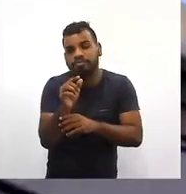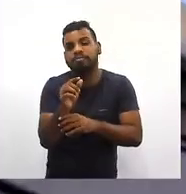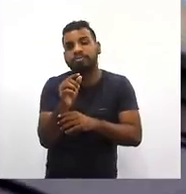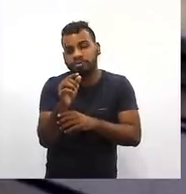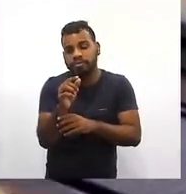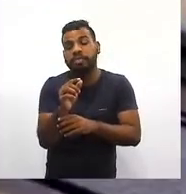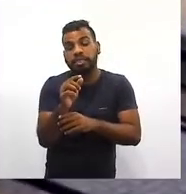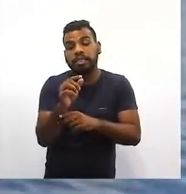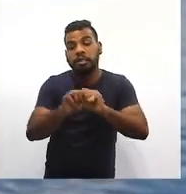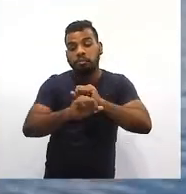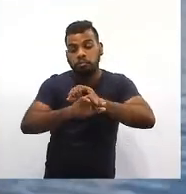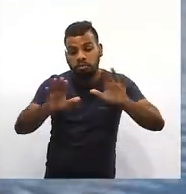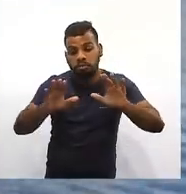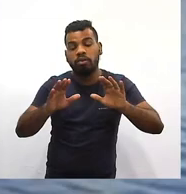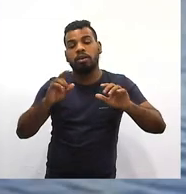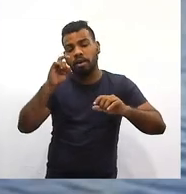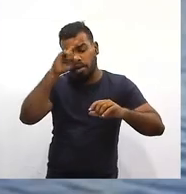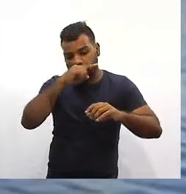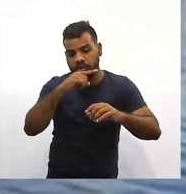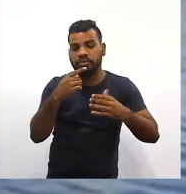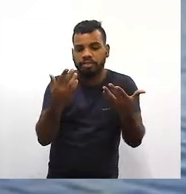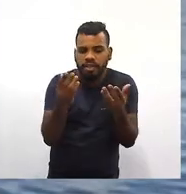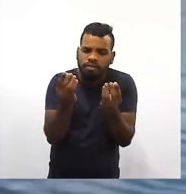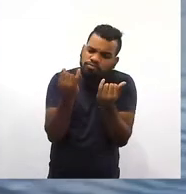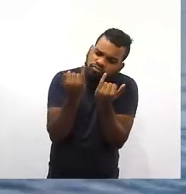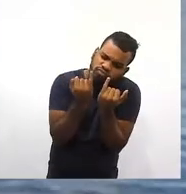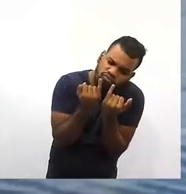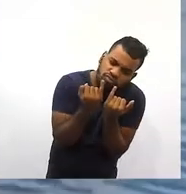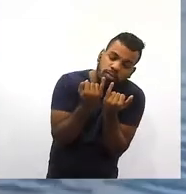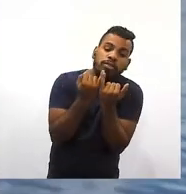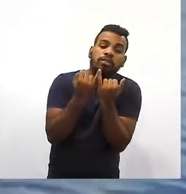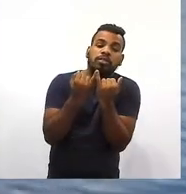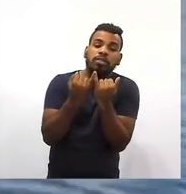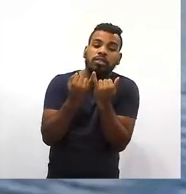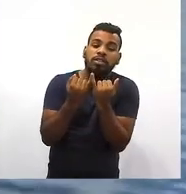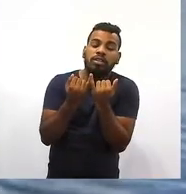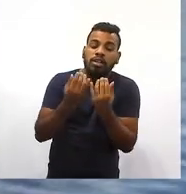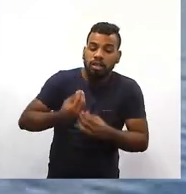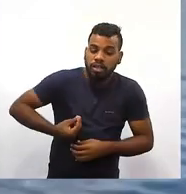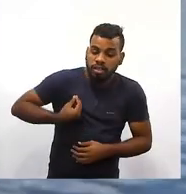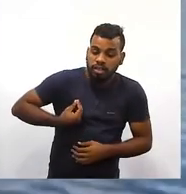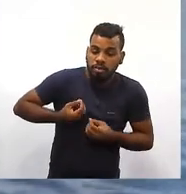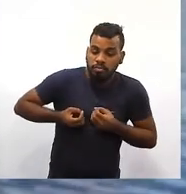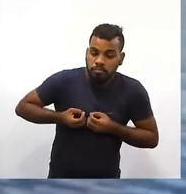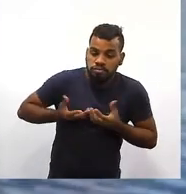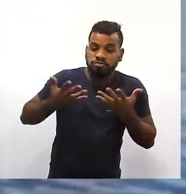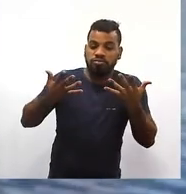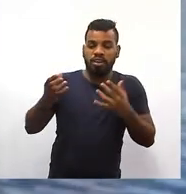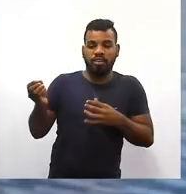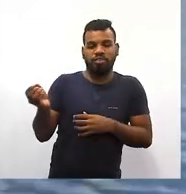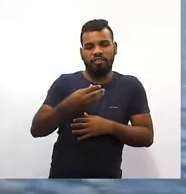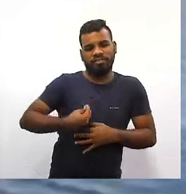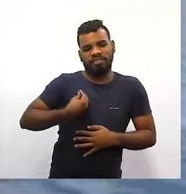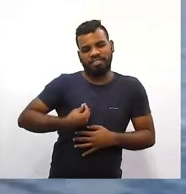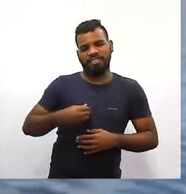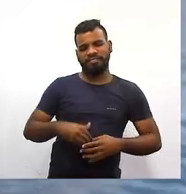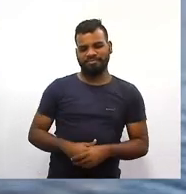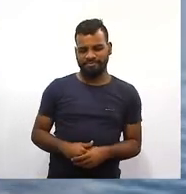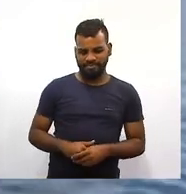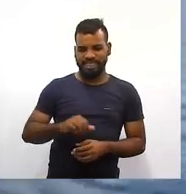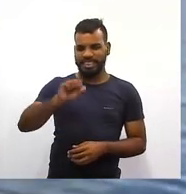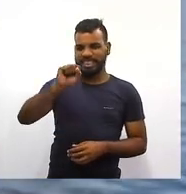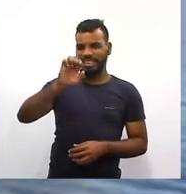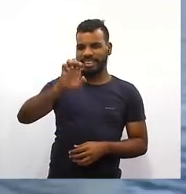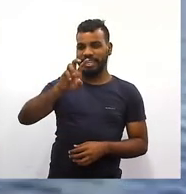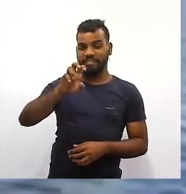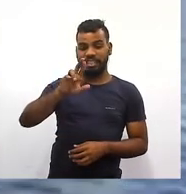quando é explosão como a de pouco, franzina. Mesmo quando a explosão uma vida severina. Gente,